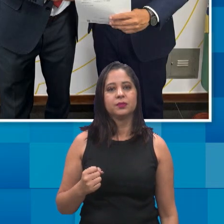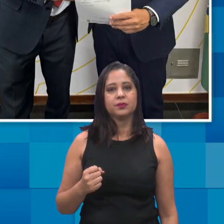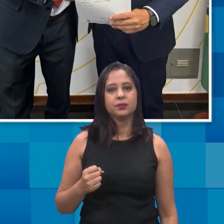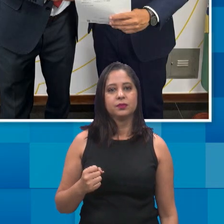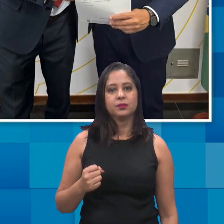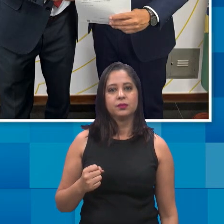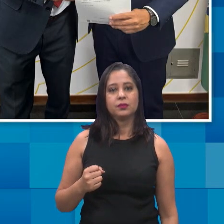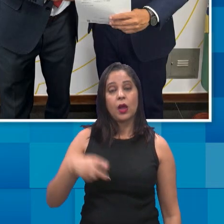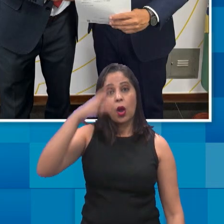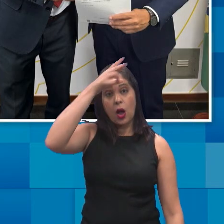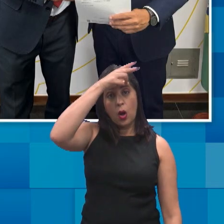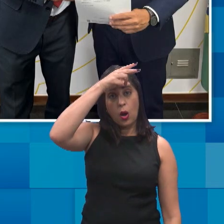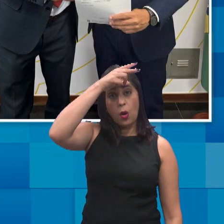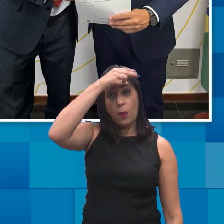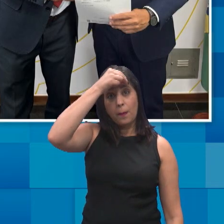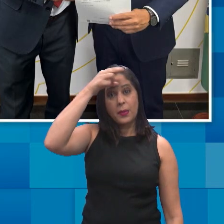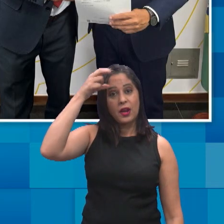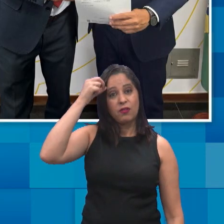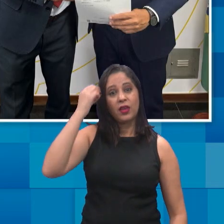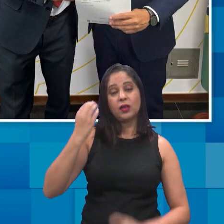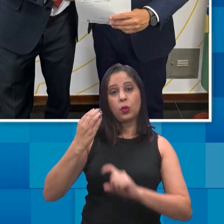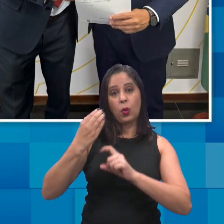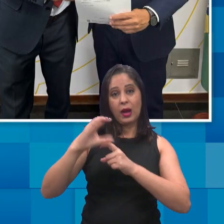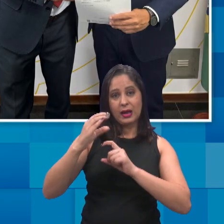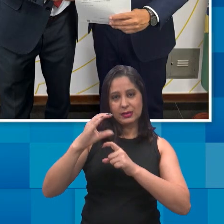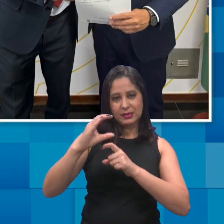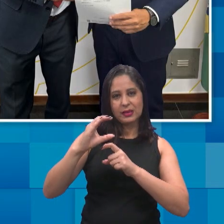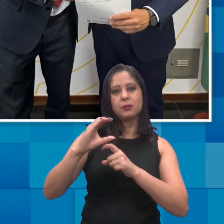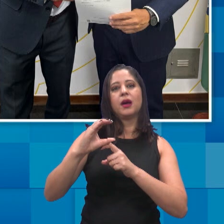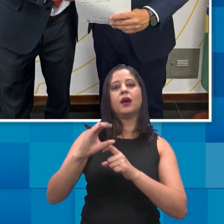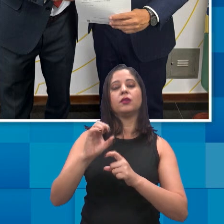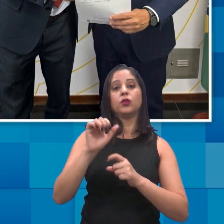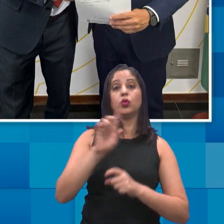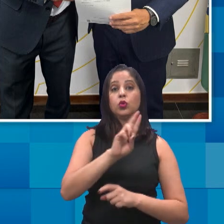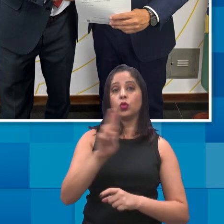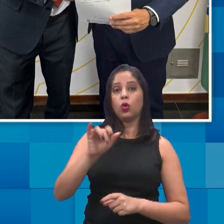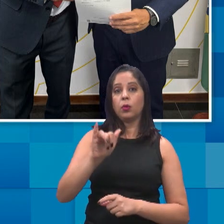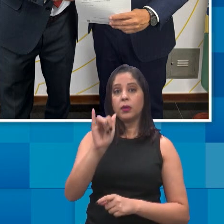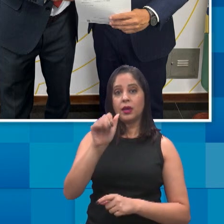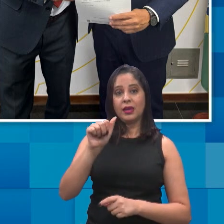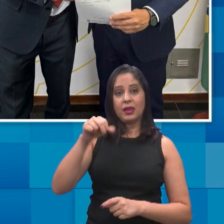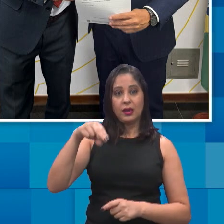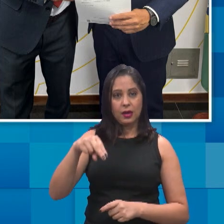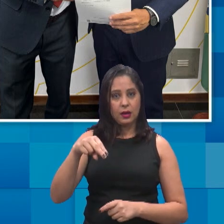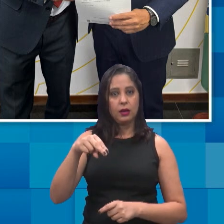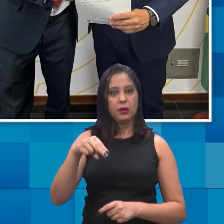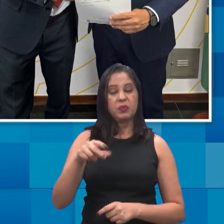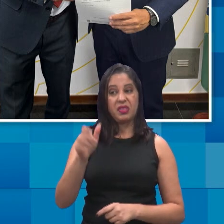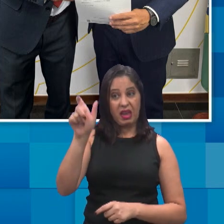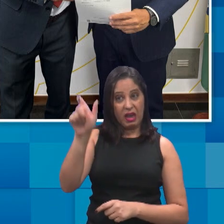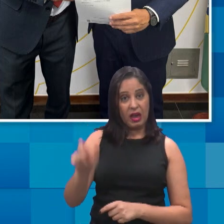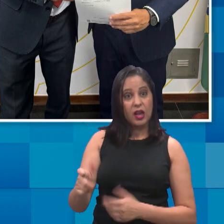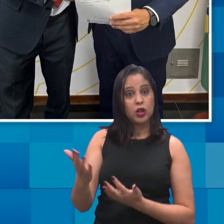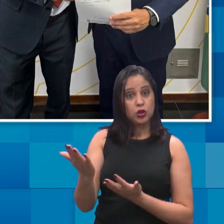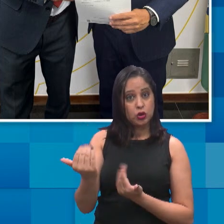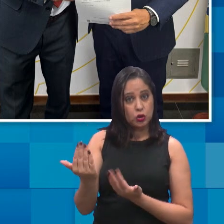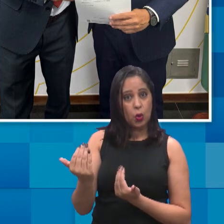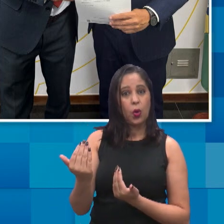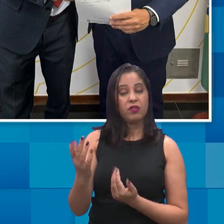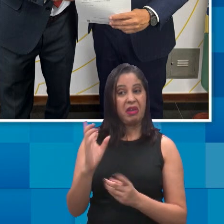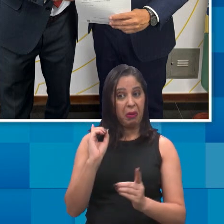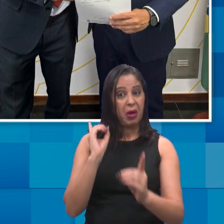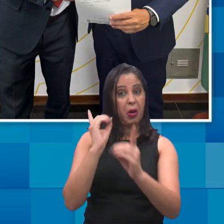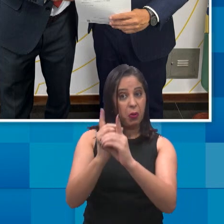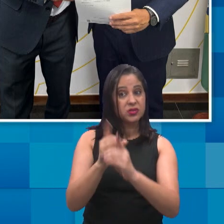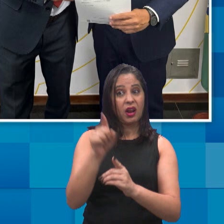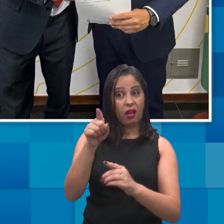de Caçapava, que está aí na foto à esquerda, o prefeito Ian, um jovem que também encontramos lá em